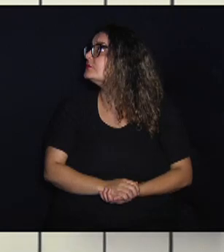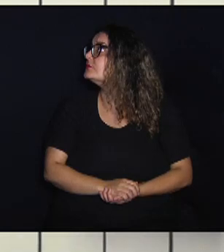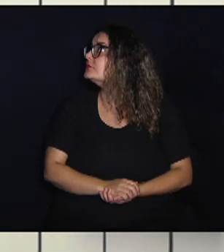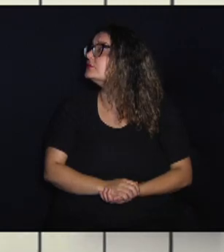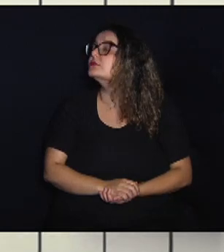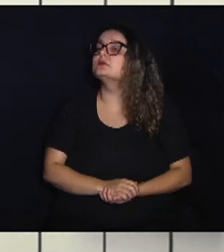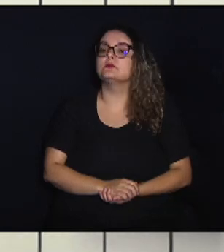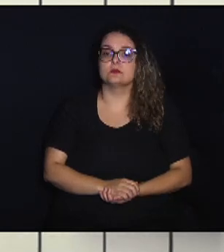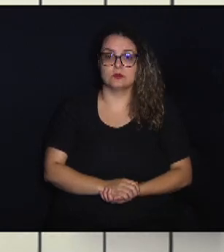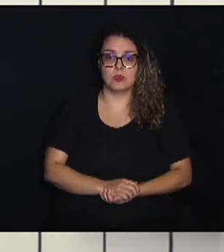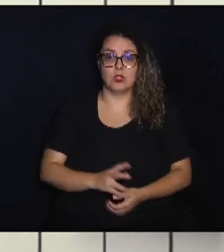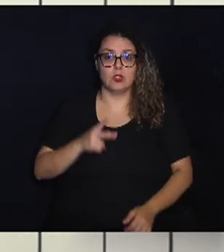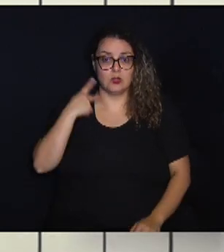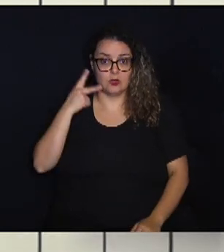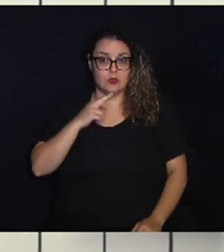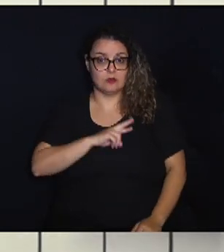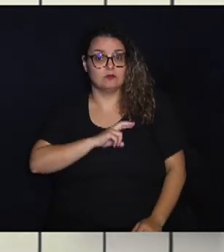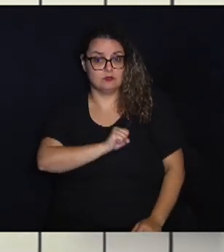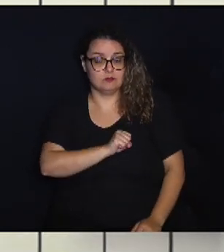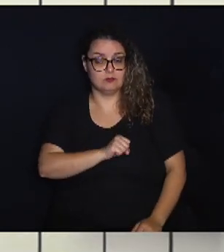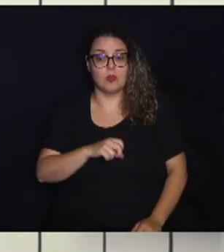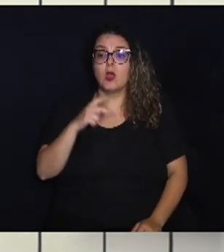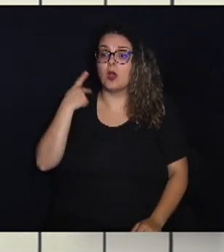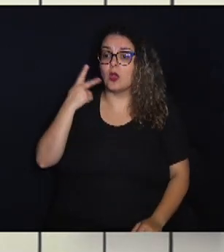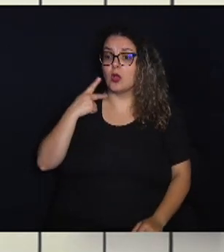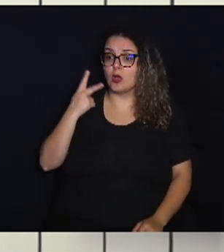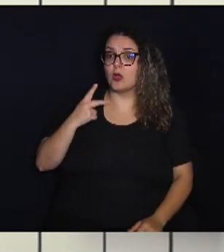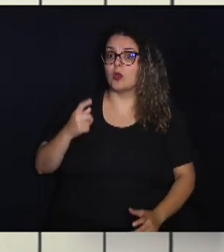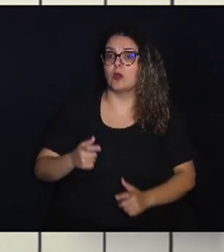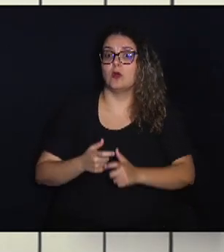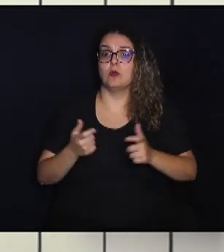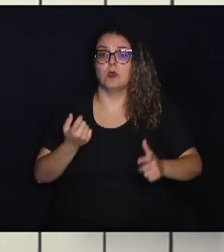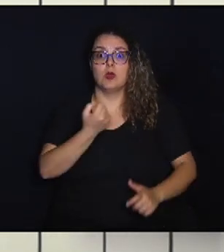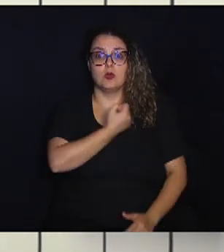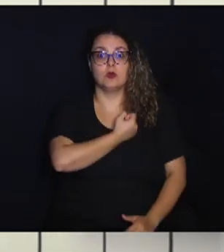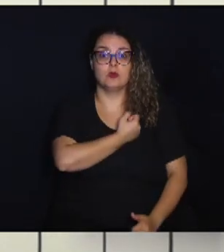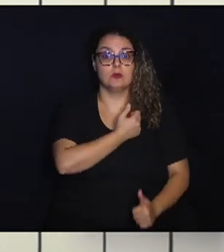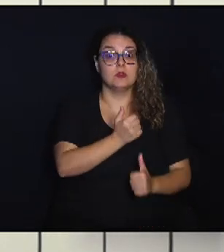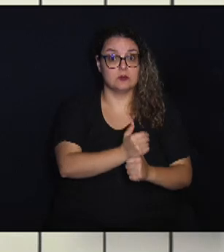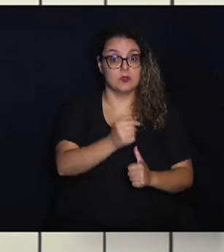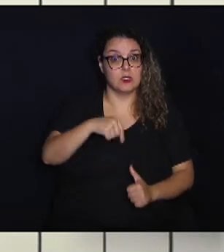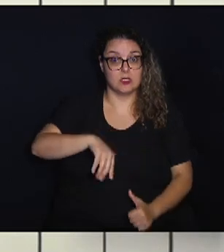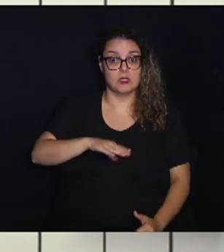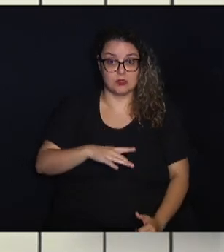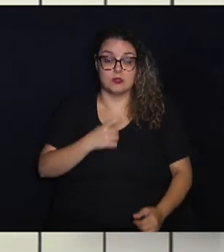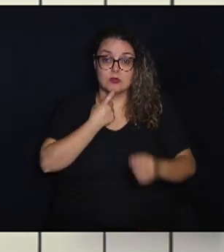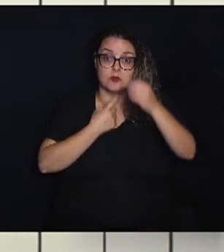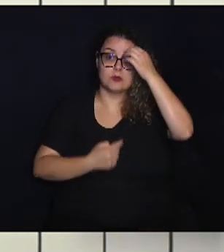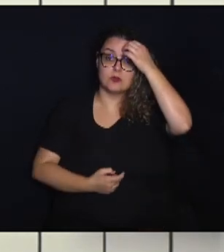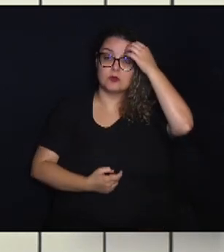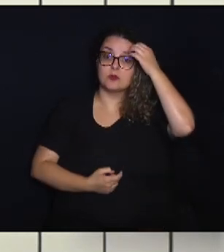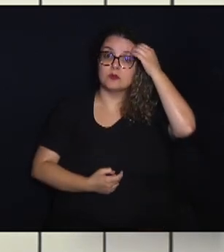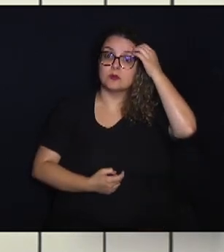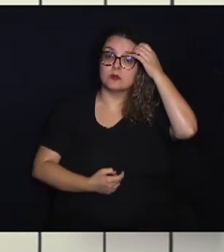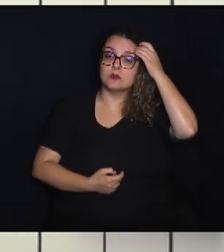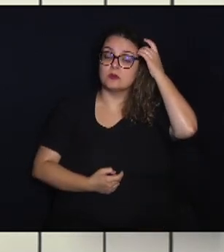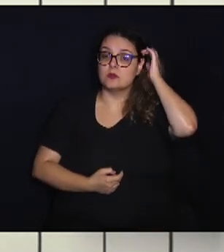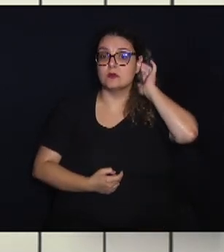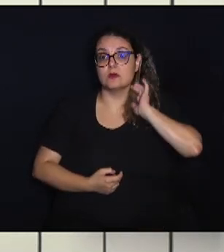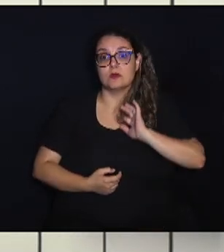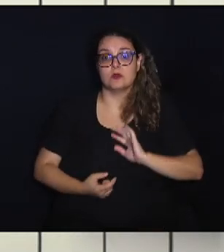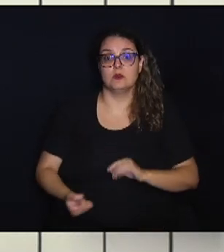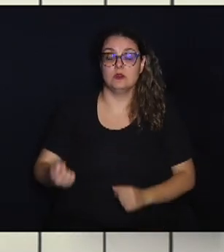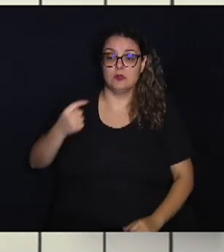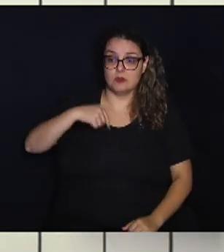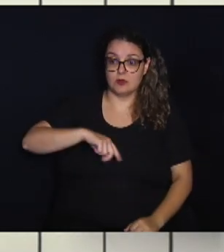O vereador Luiz Rossini, parlamentar com o maior número de mandatos em Campinas e que foi reconduzido à presidência